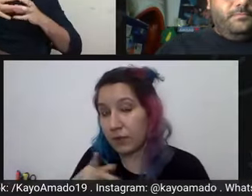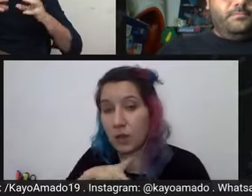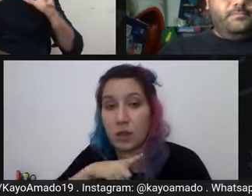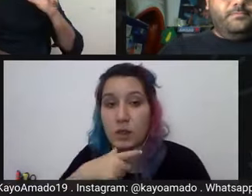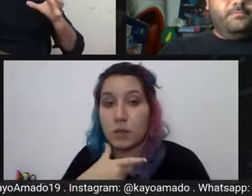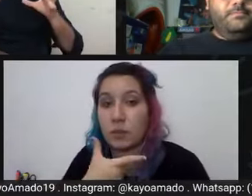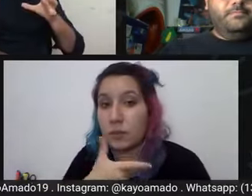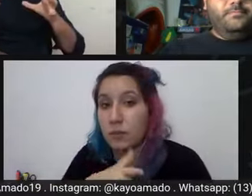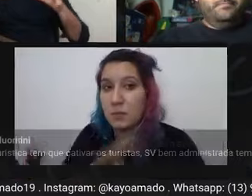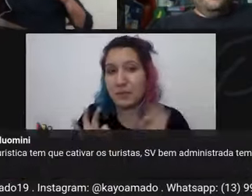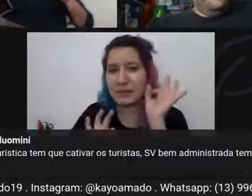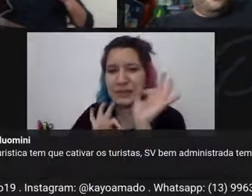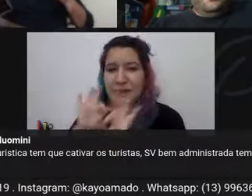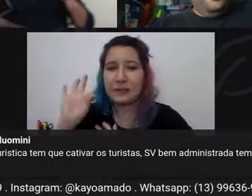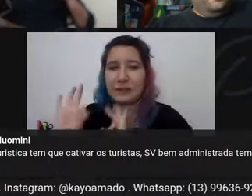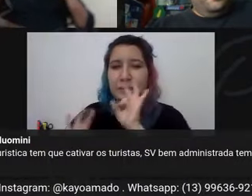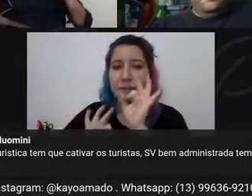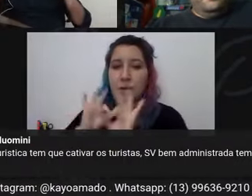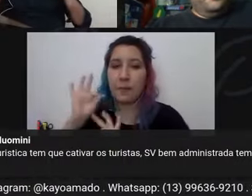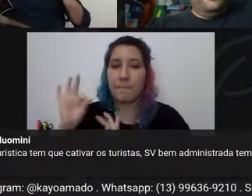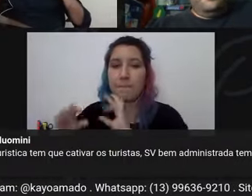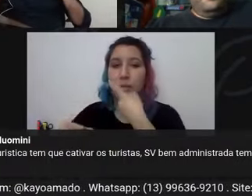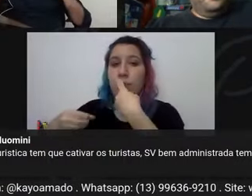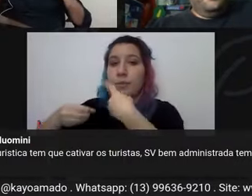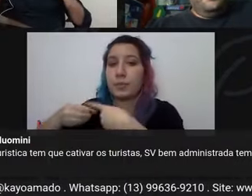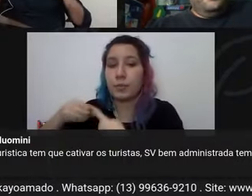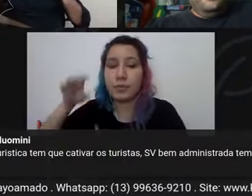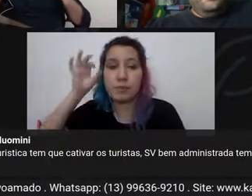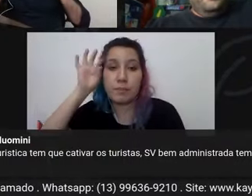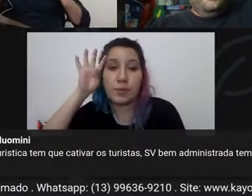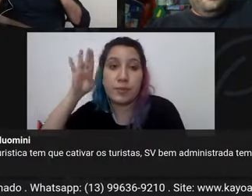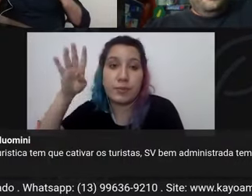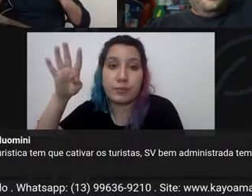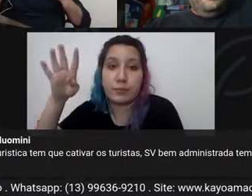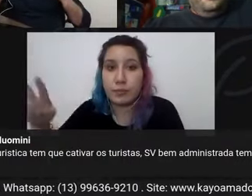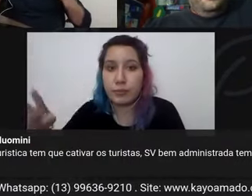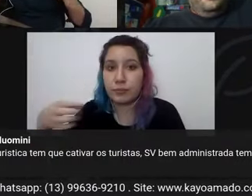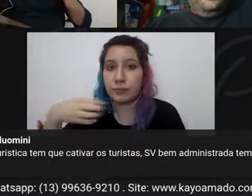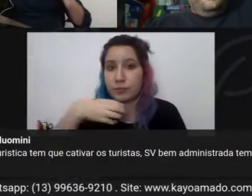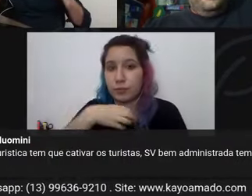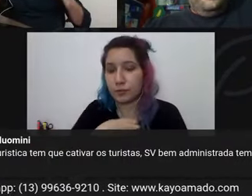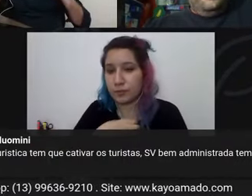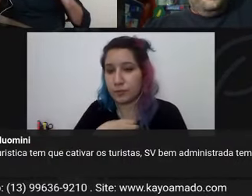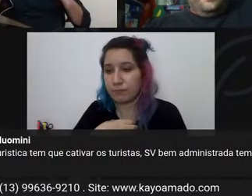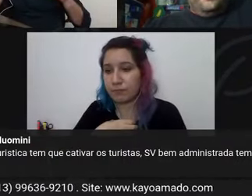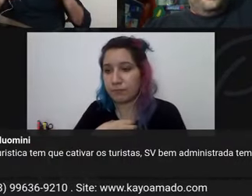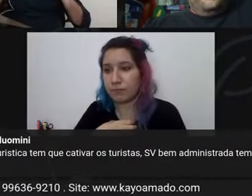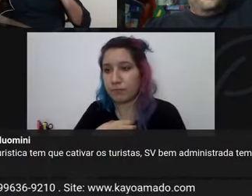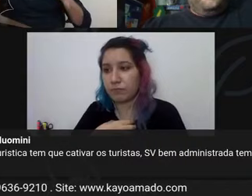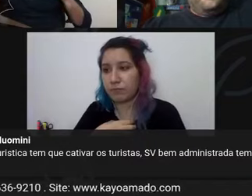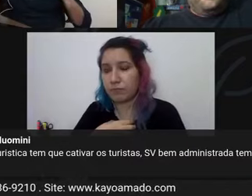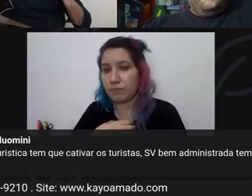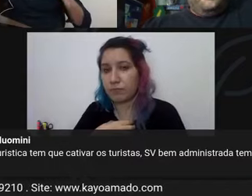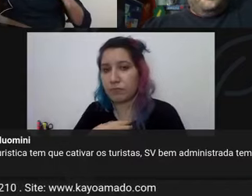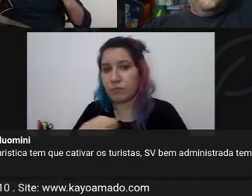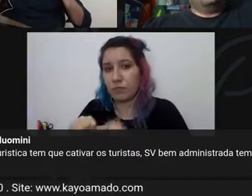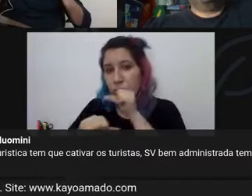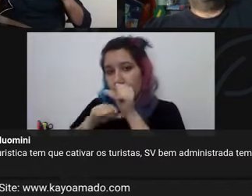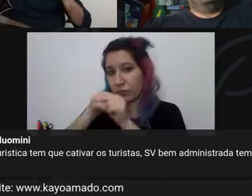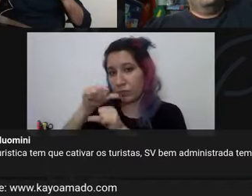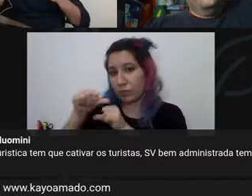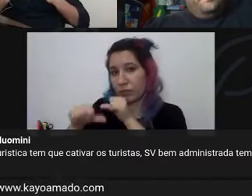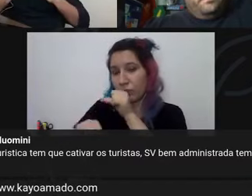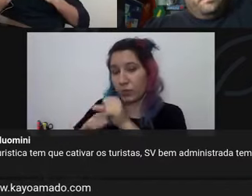um planejamento para a cidade, pensando aí essas ações coordenadas, desde revitalização